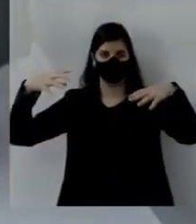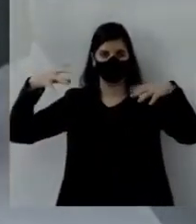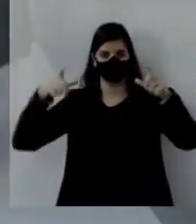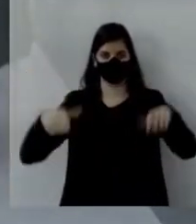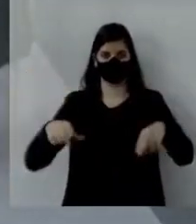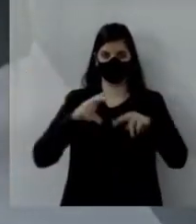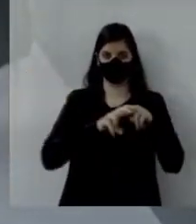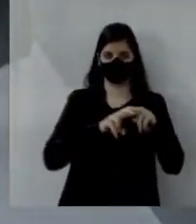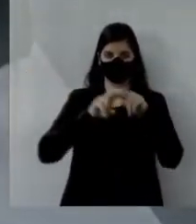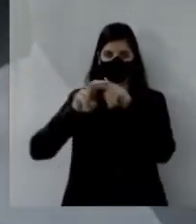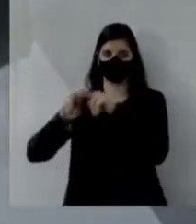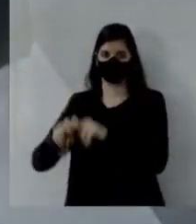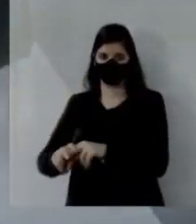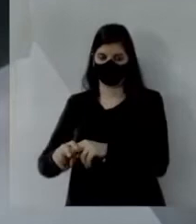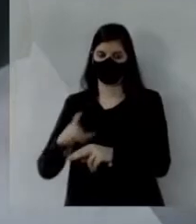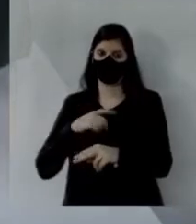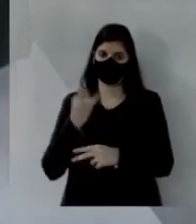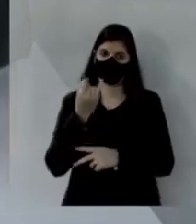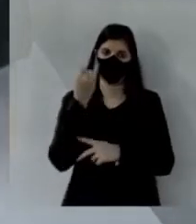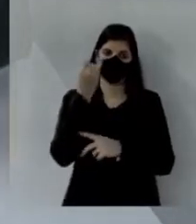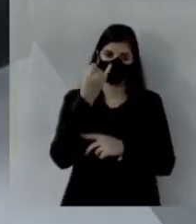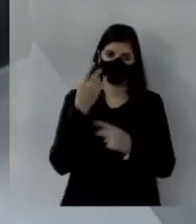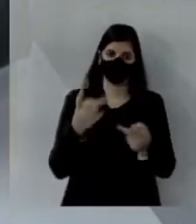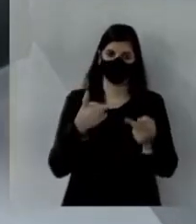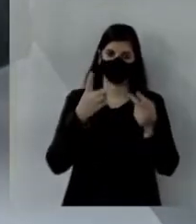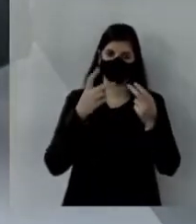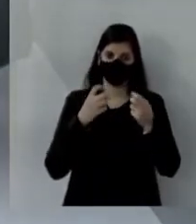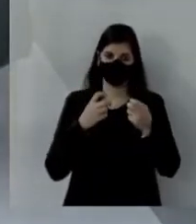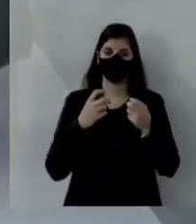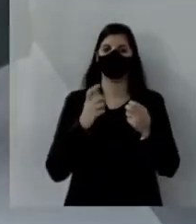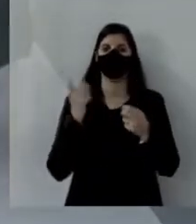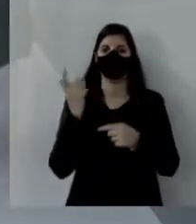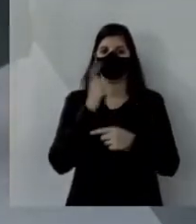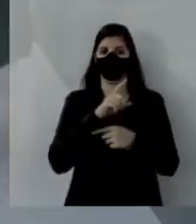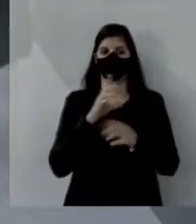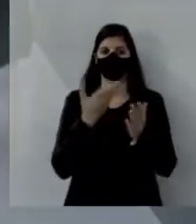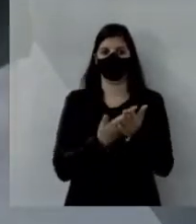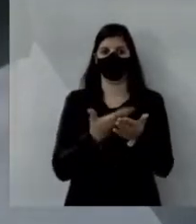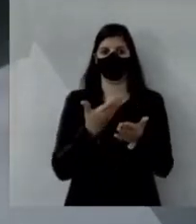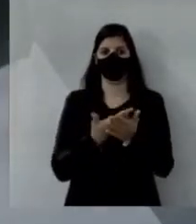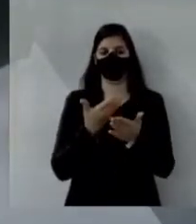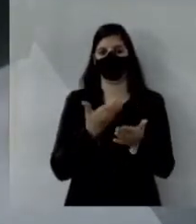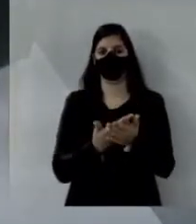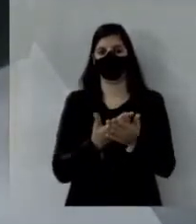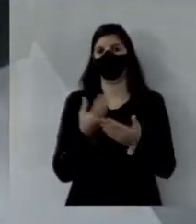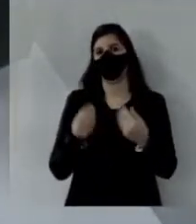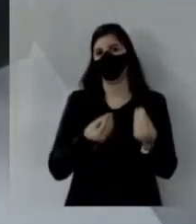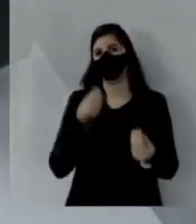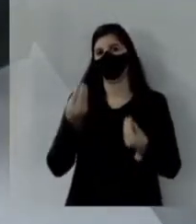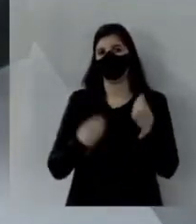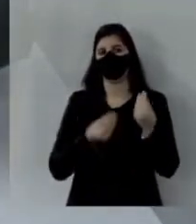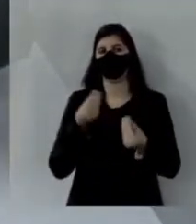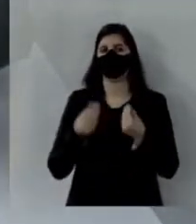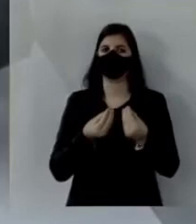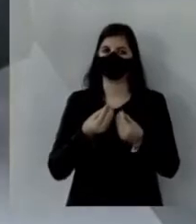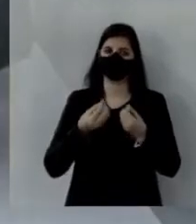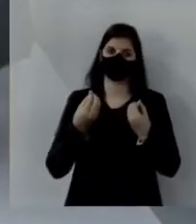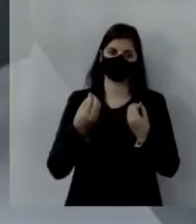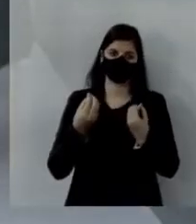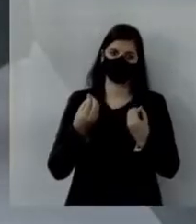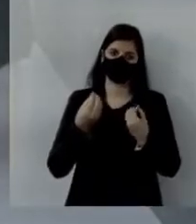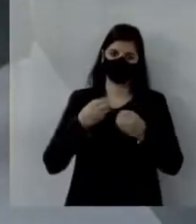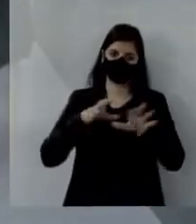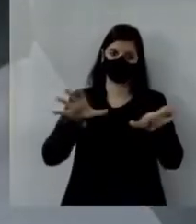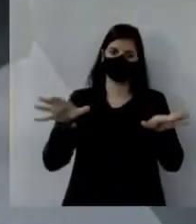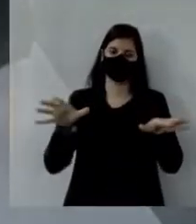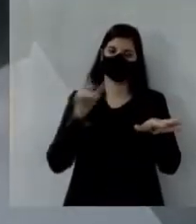Nesse ambiente. Então o importante da maquete é que a gente consegue fazer todo esse estudo, né? Como seria a distribuição melhor?